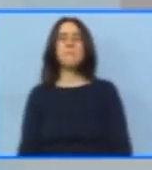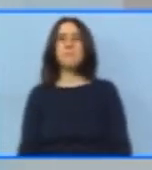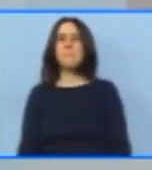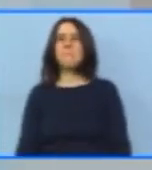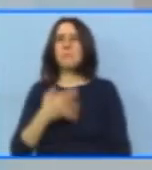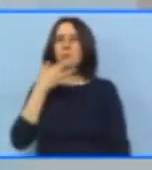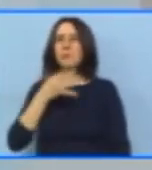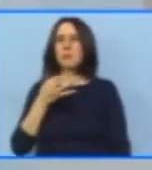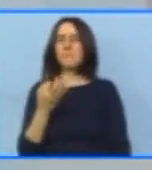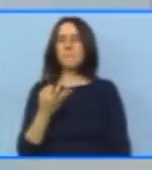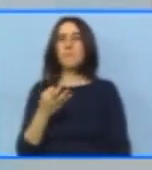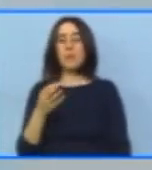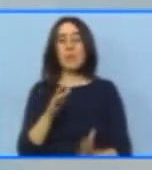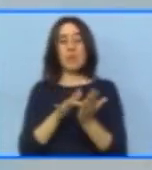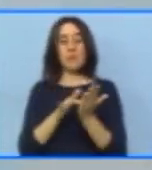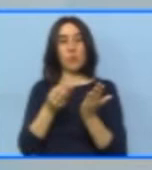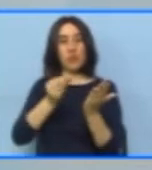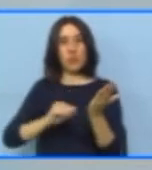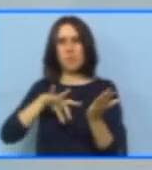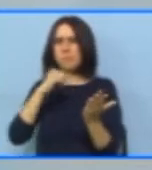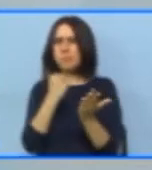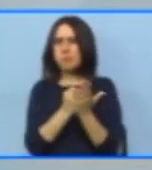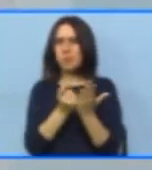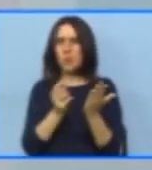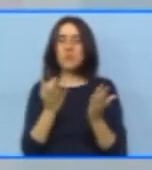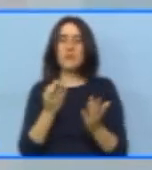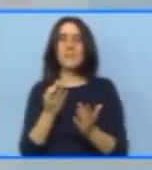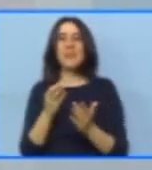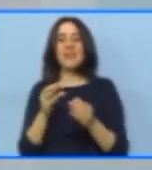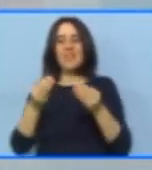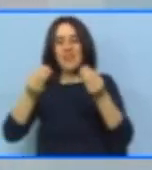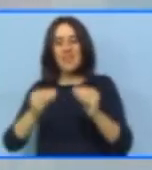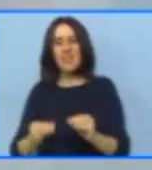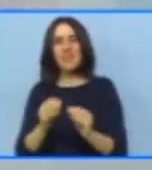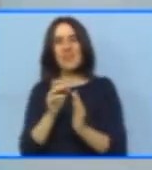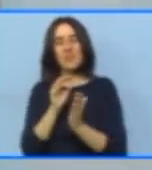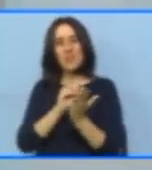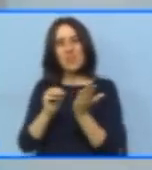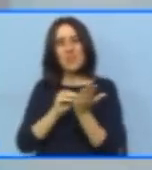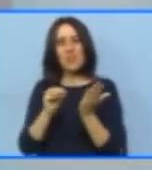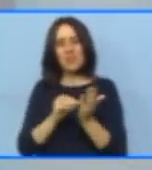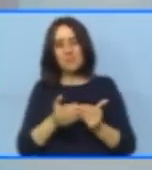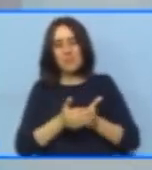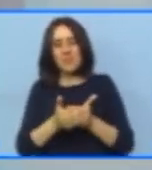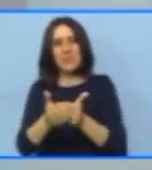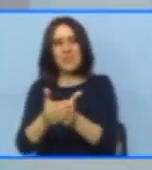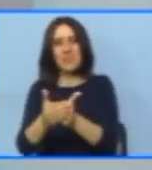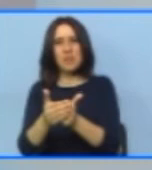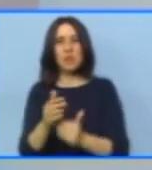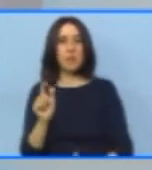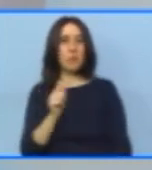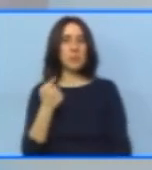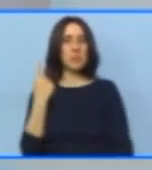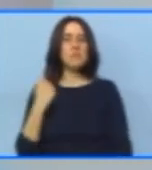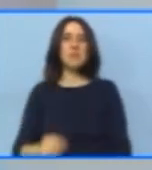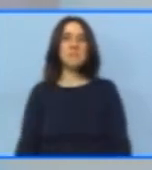estávamos mesmo a finalizar o livro. Aliás, o processo de produção e de escrita durou até praticamente o livro para